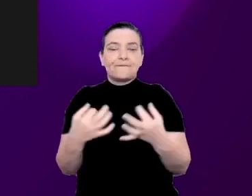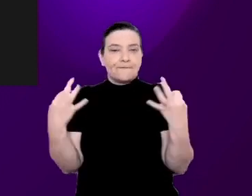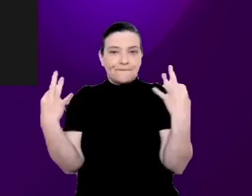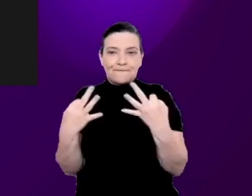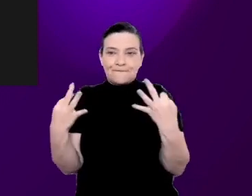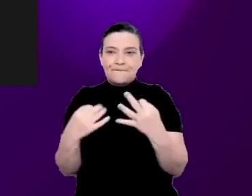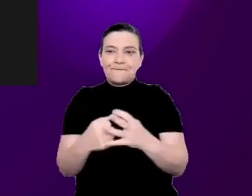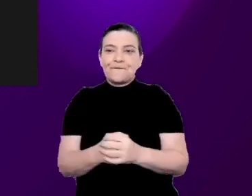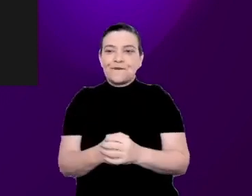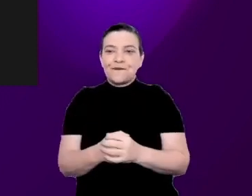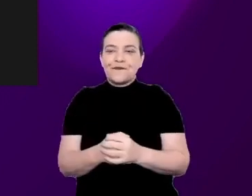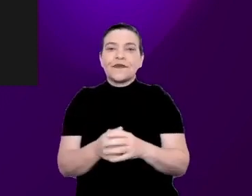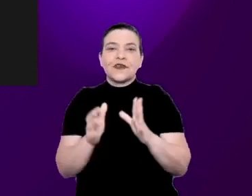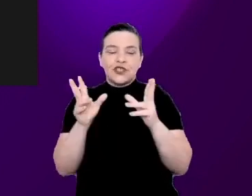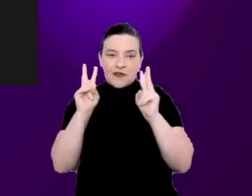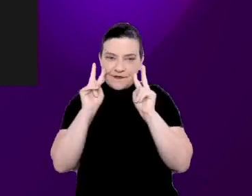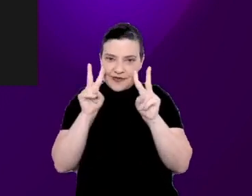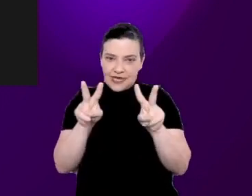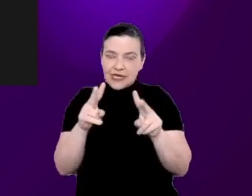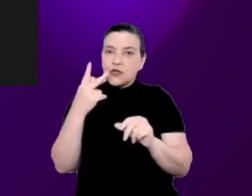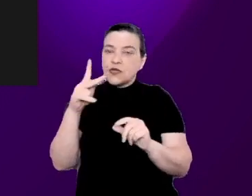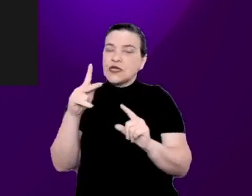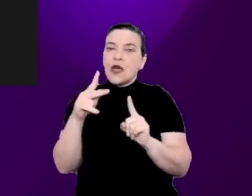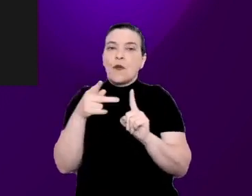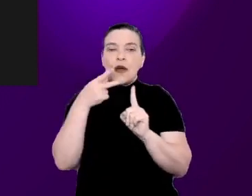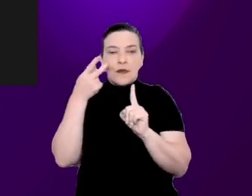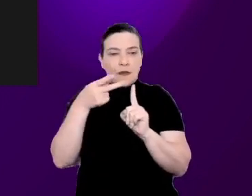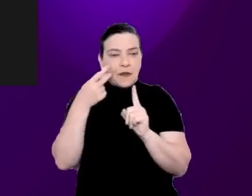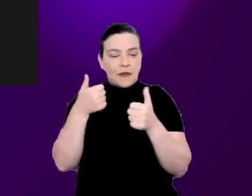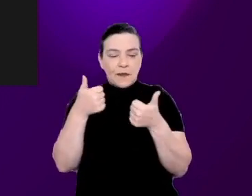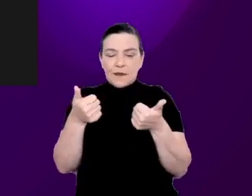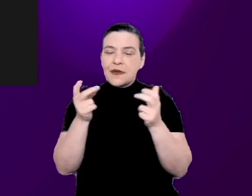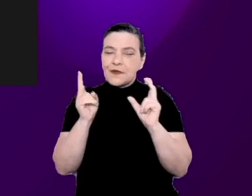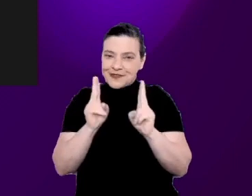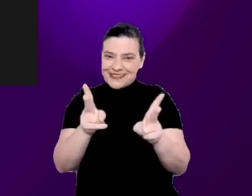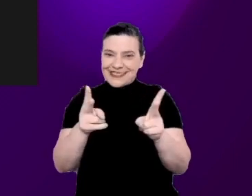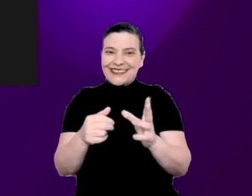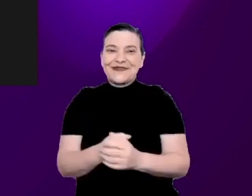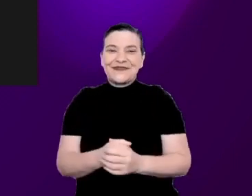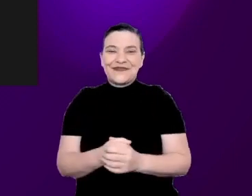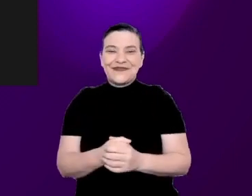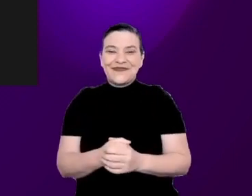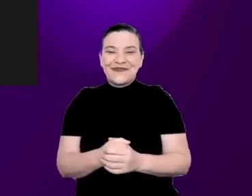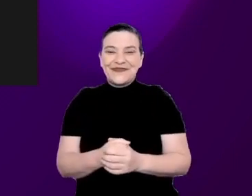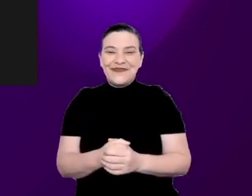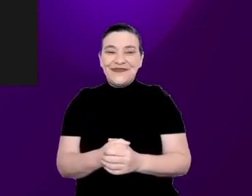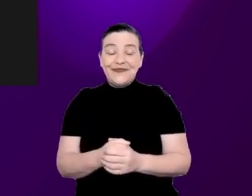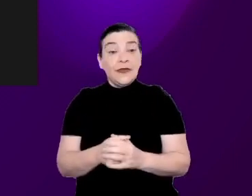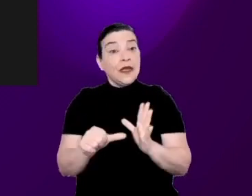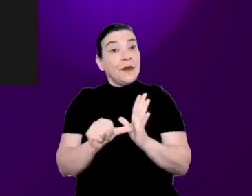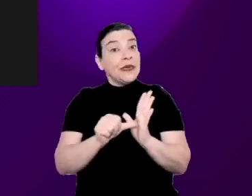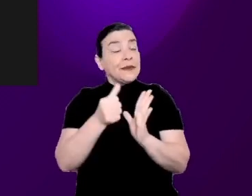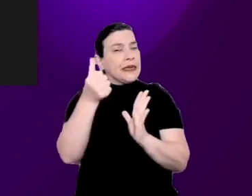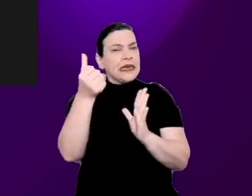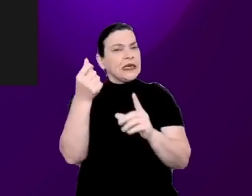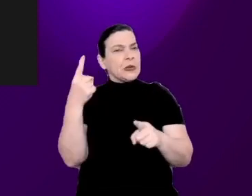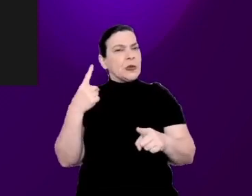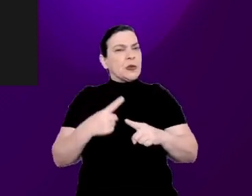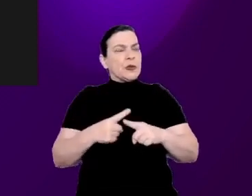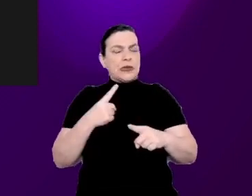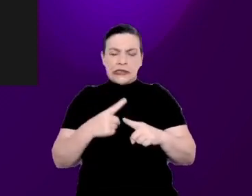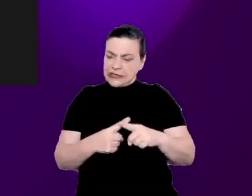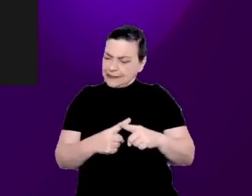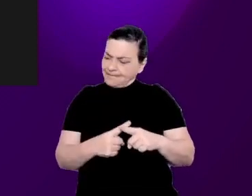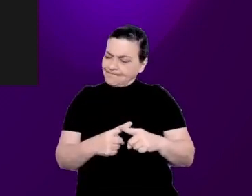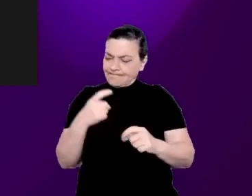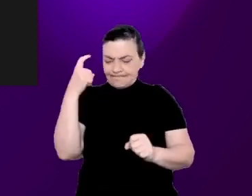Perfeitamente, Rafa. Então, estamos vendo, o teu áudio está bem, pode seguir. Perfeito. Bom, primeiro, por que a gente está se fazendo essa pergunta e